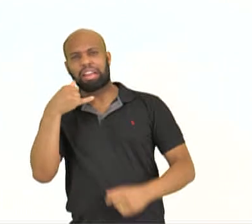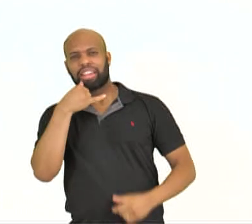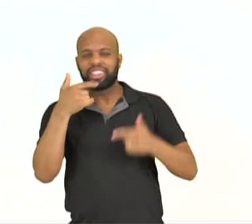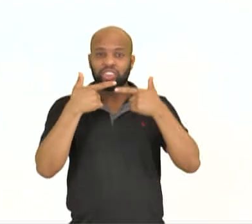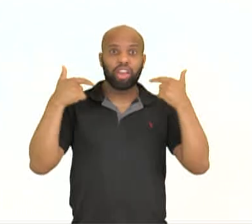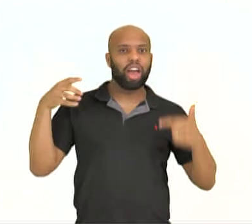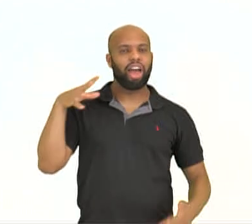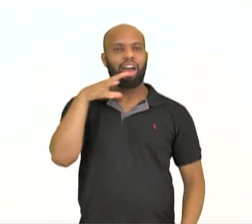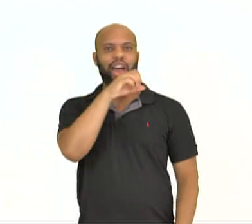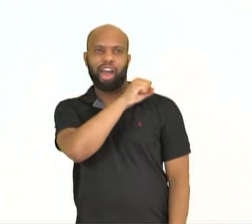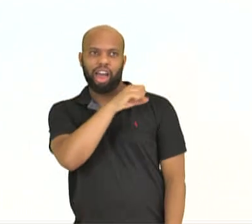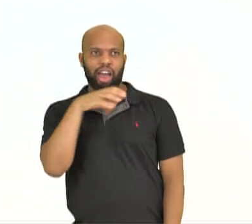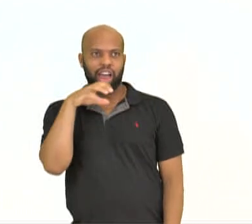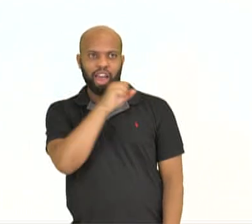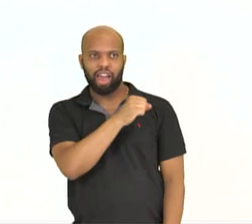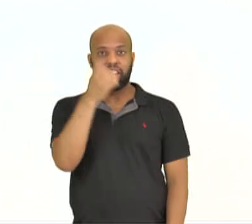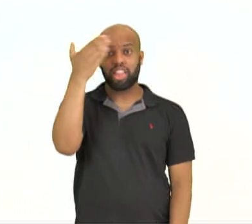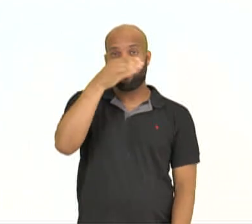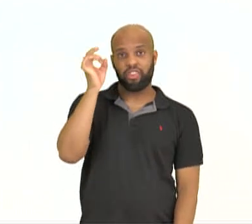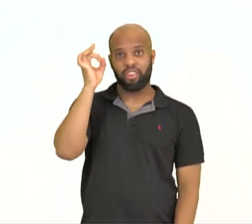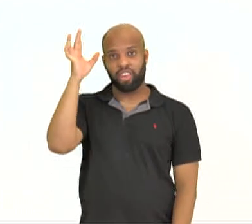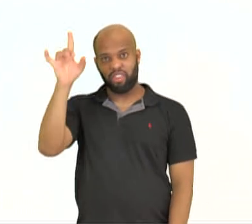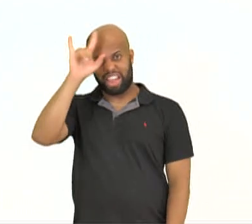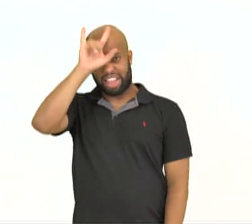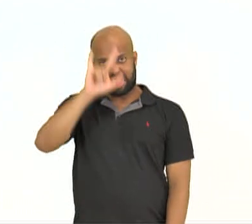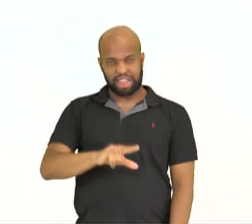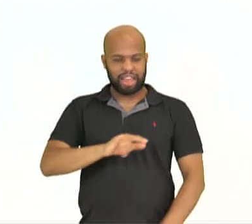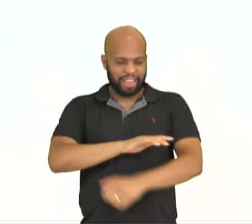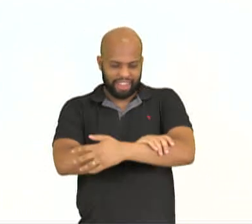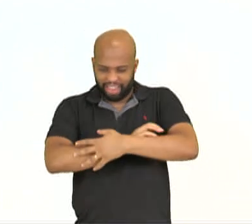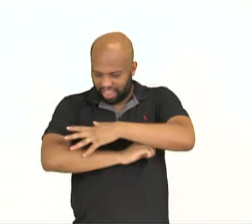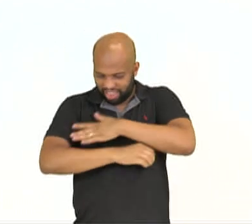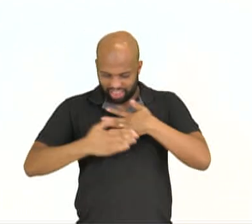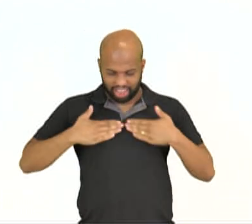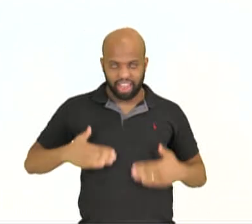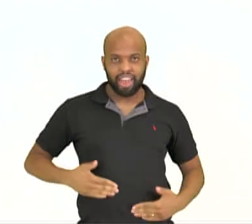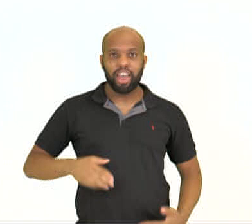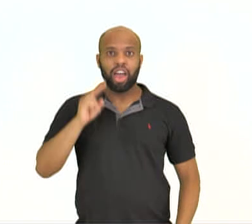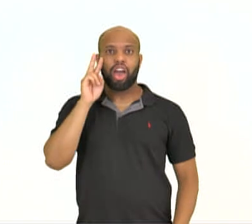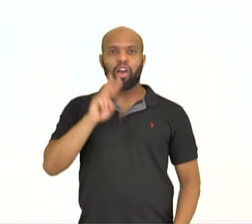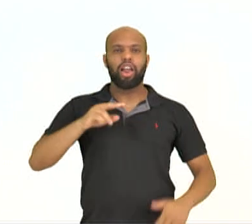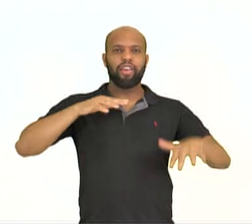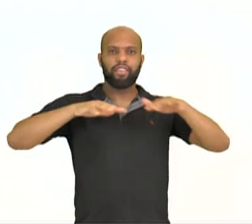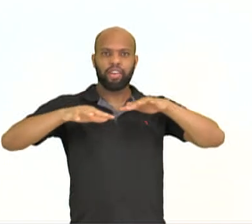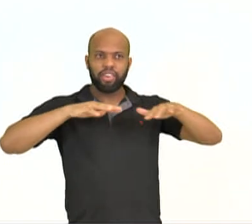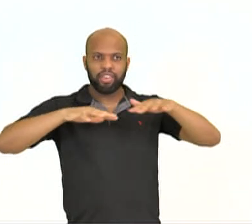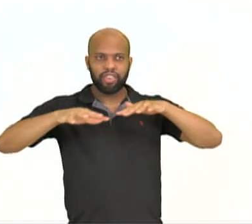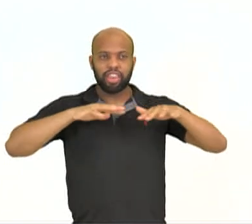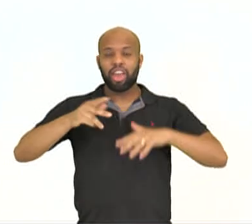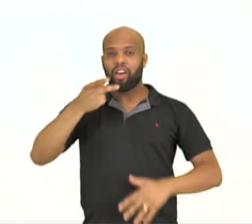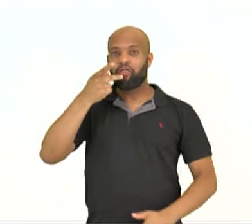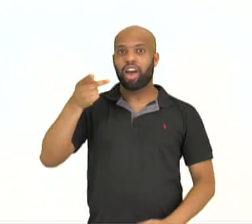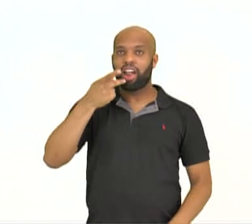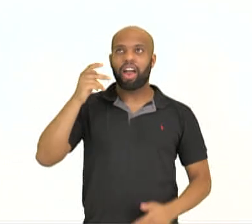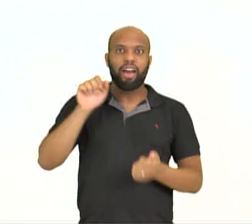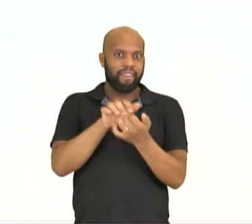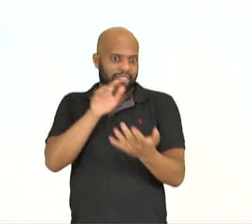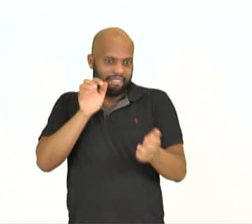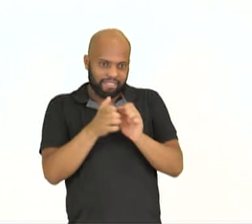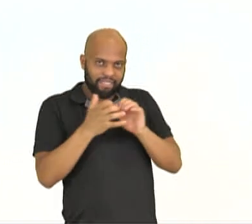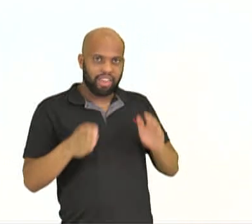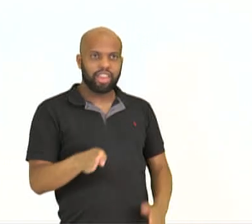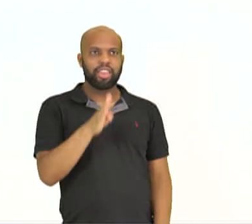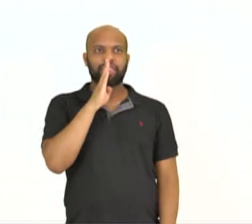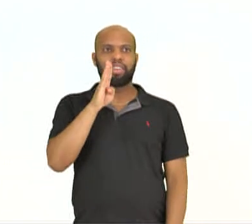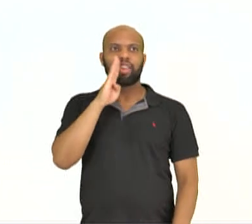sorrir é rápido. Não ver é fácil, trair é tátil. Olhar é móvel, falar é mágico.